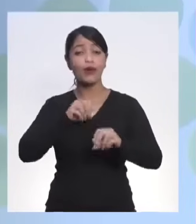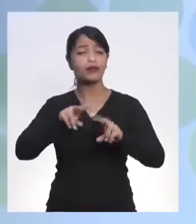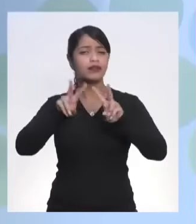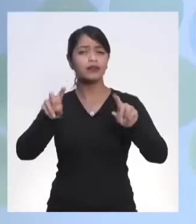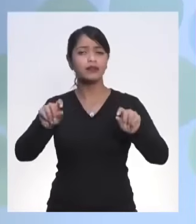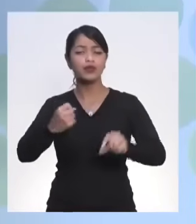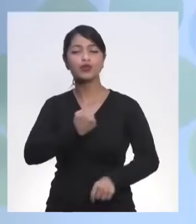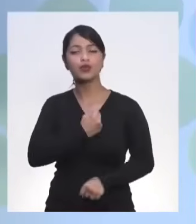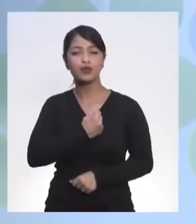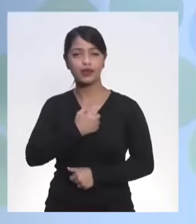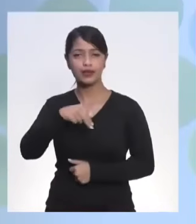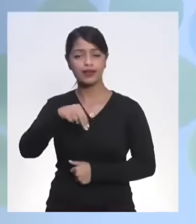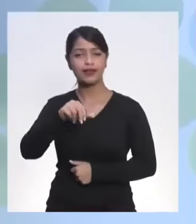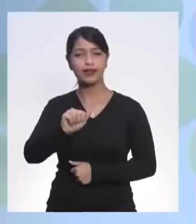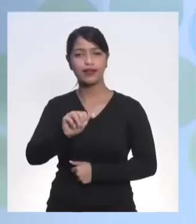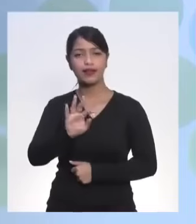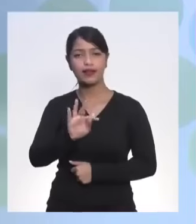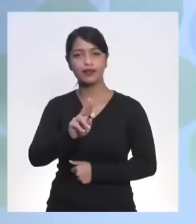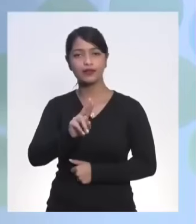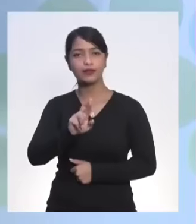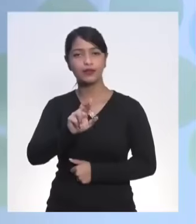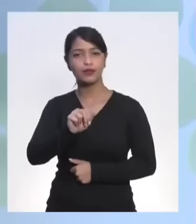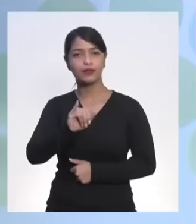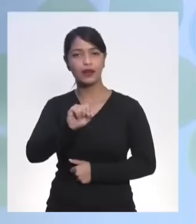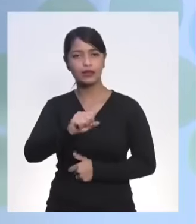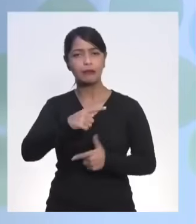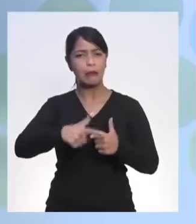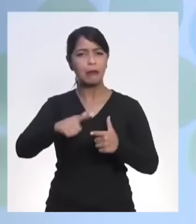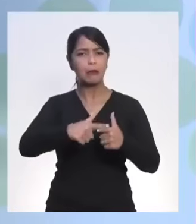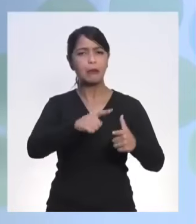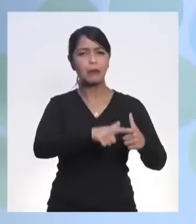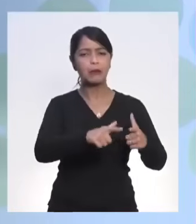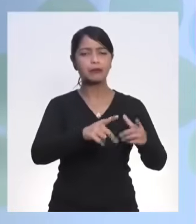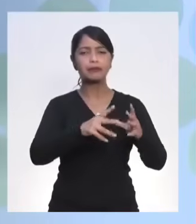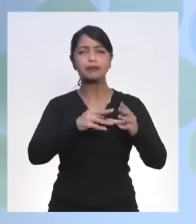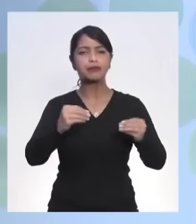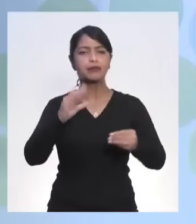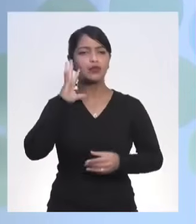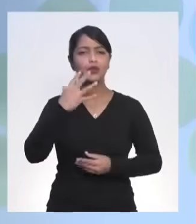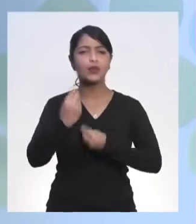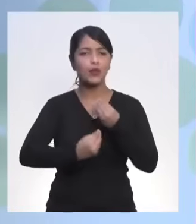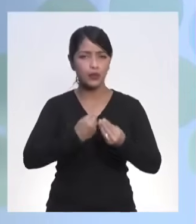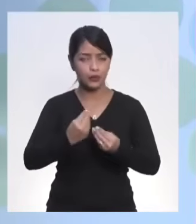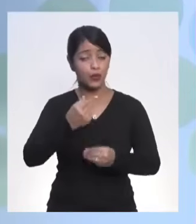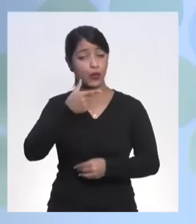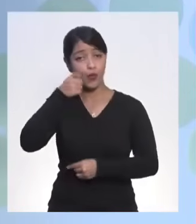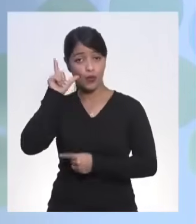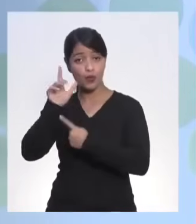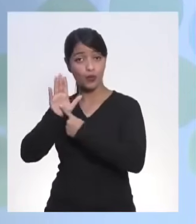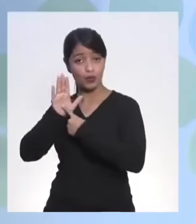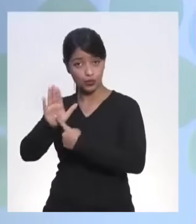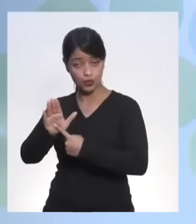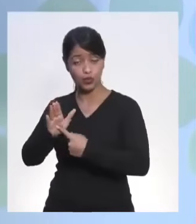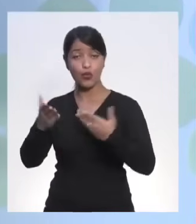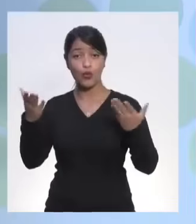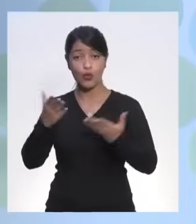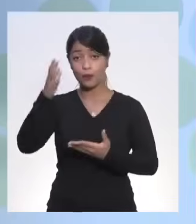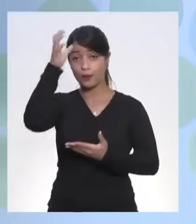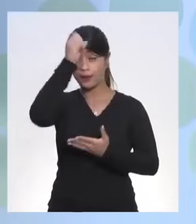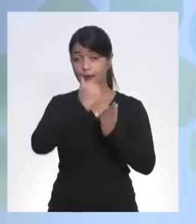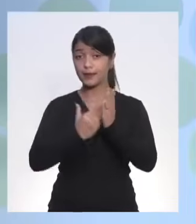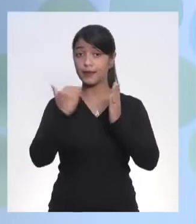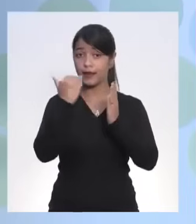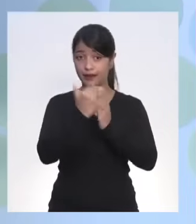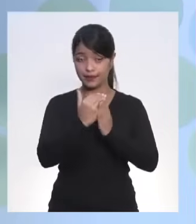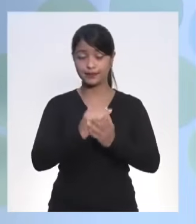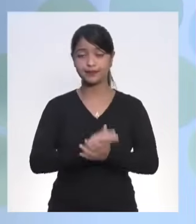números naturais. Hoje foi apresentado ontem a questão dos números naturais e hoje nós vamos ver essa relação. A